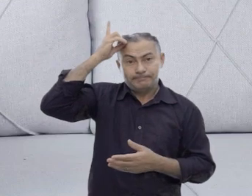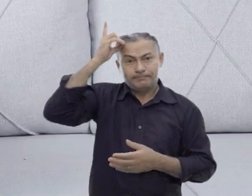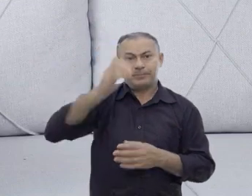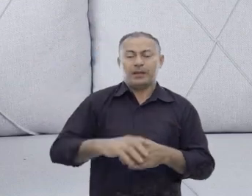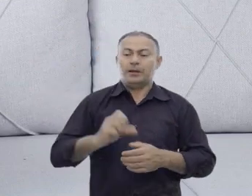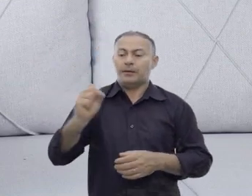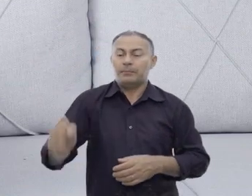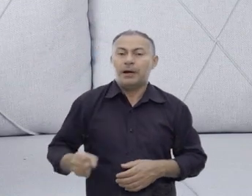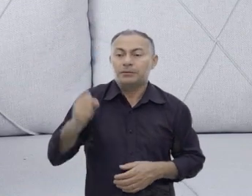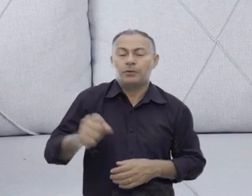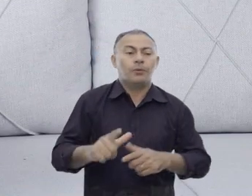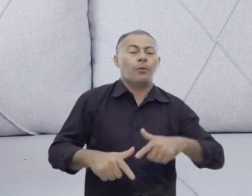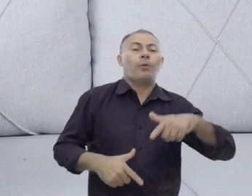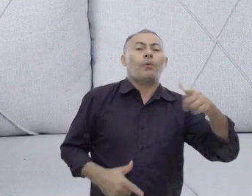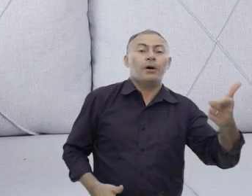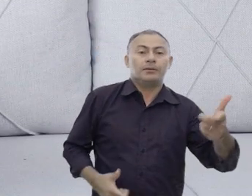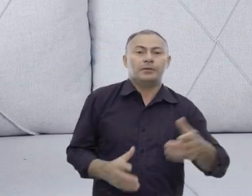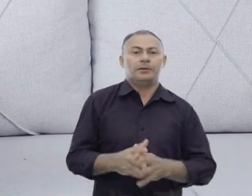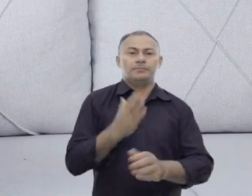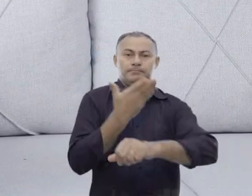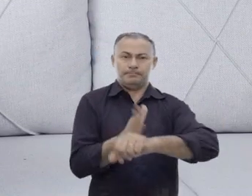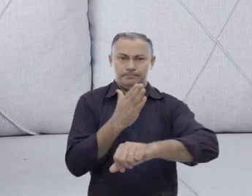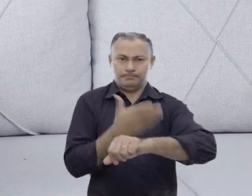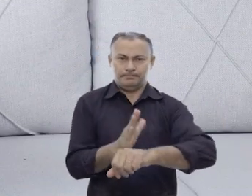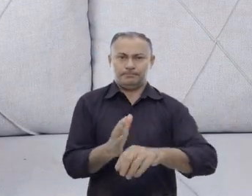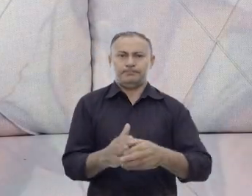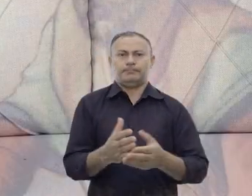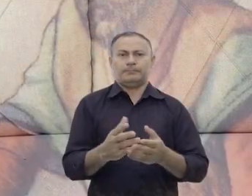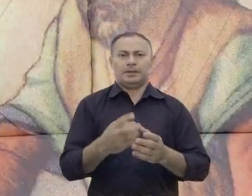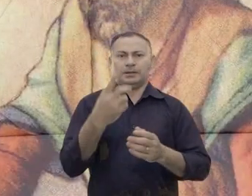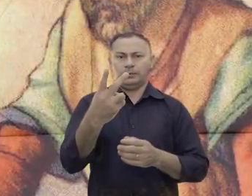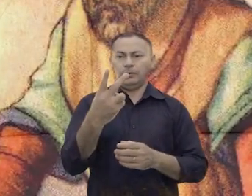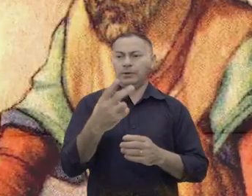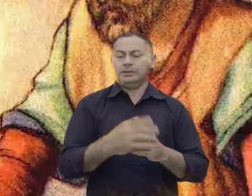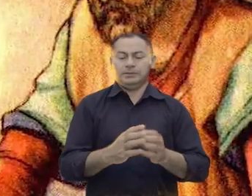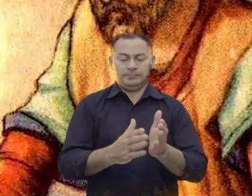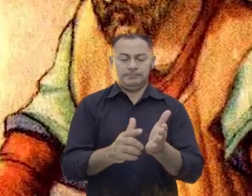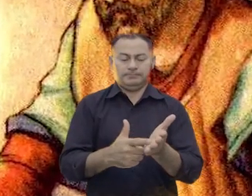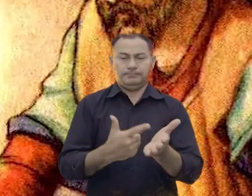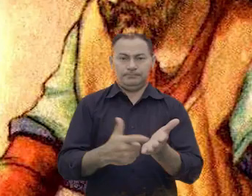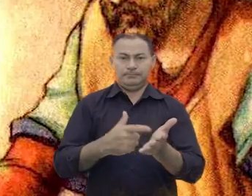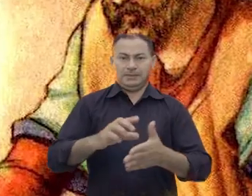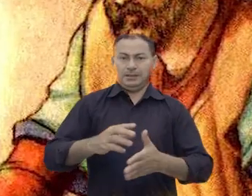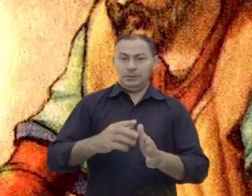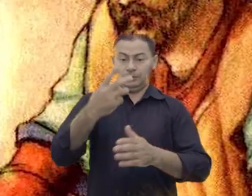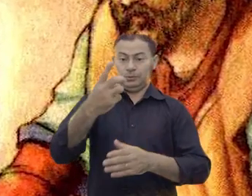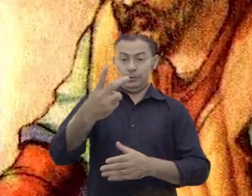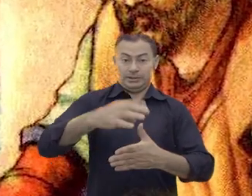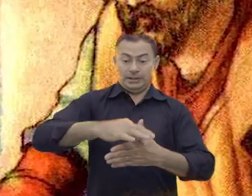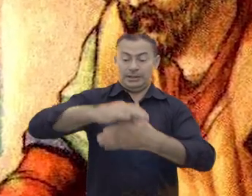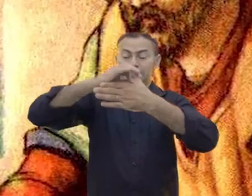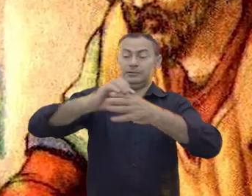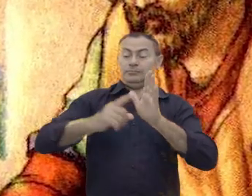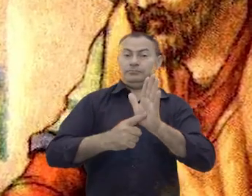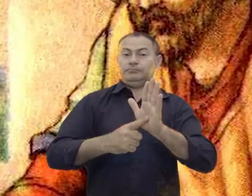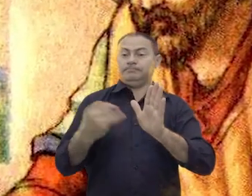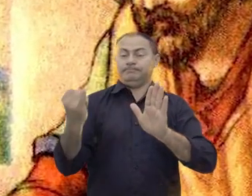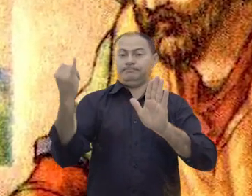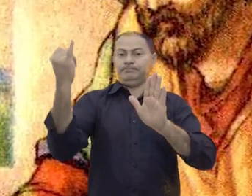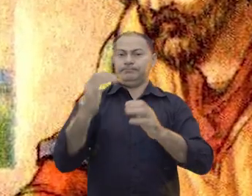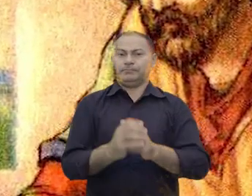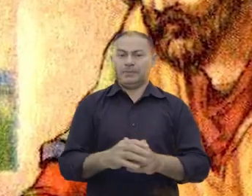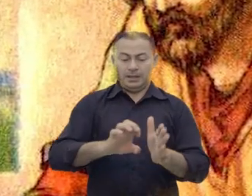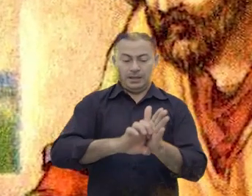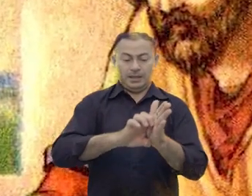dons espirituais são pastorais e outros são práticos. Estes dois grandes líderes ilustram essa